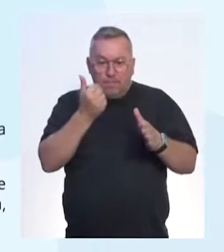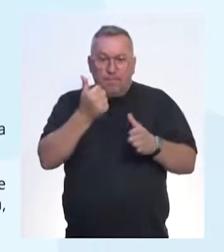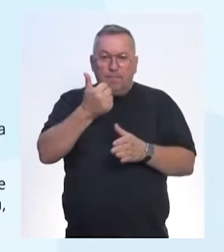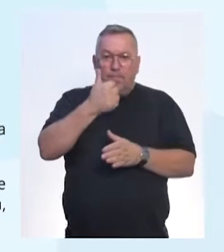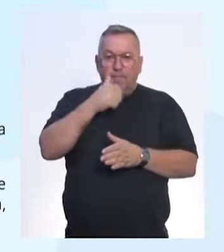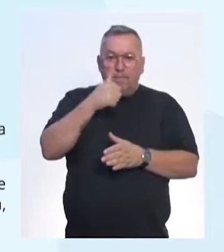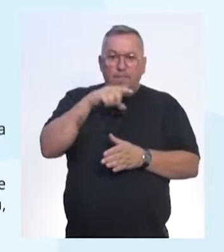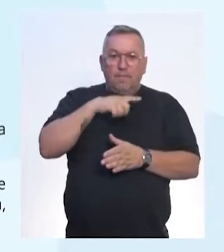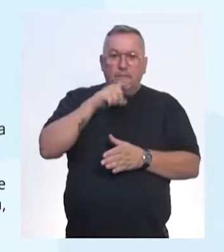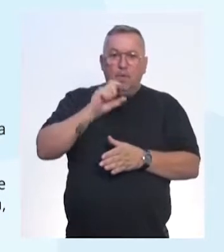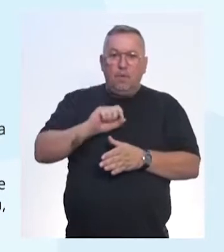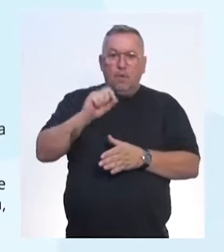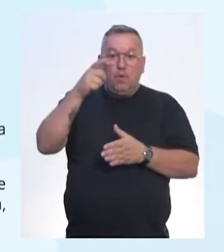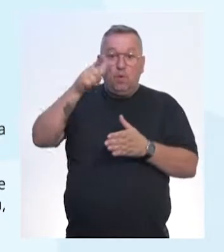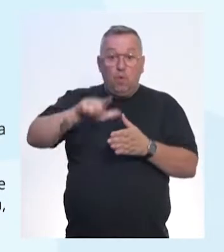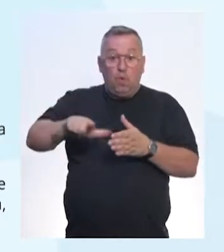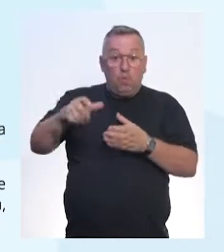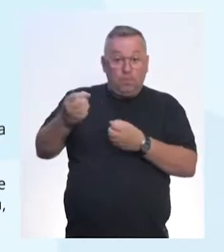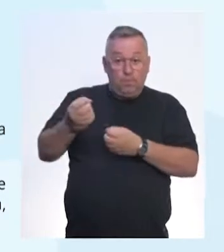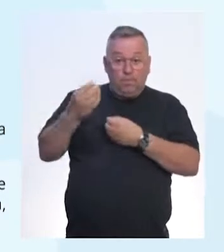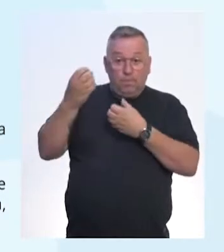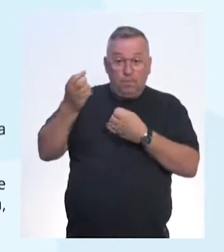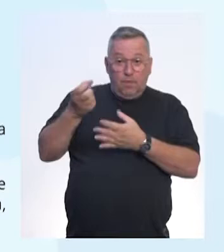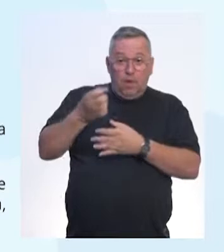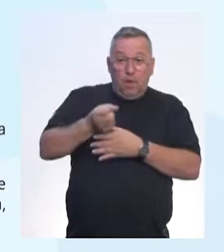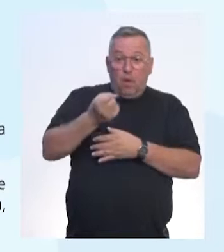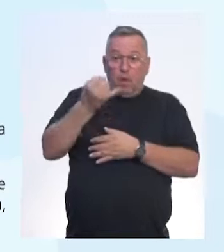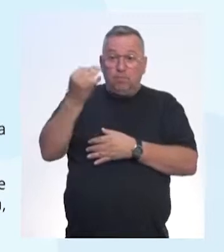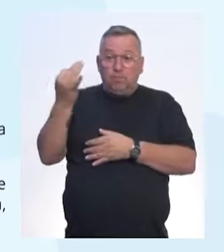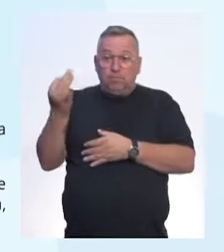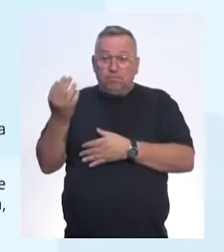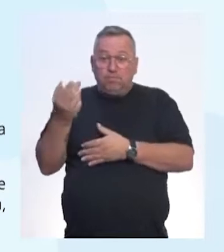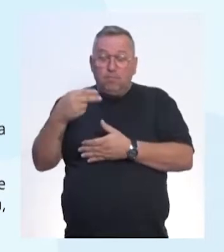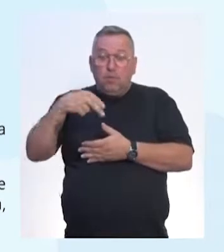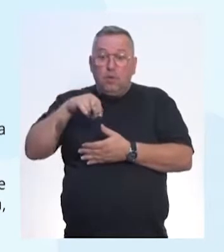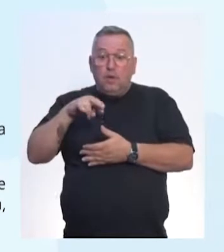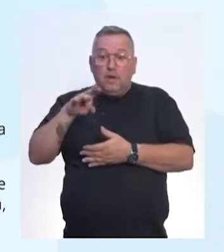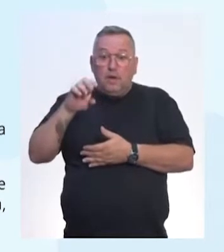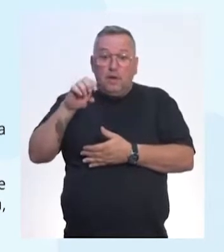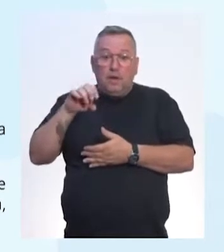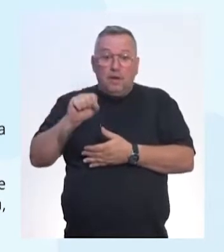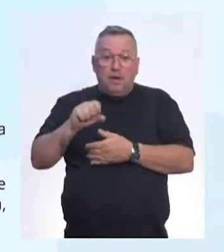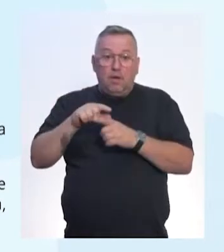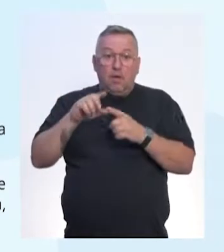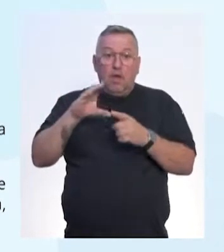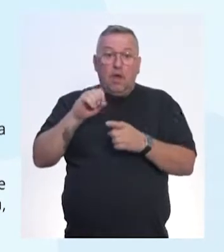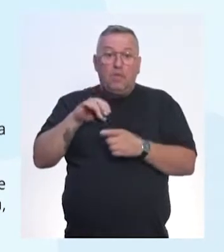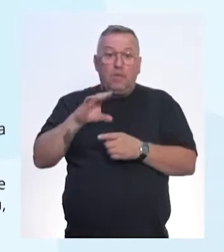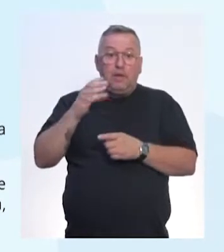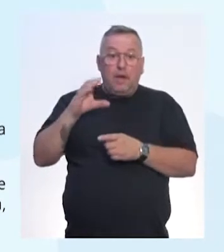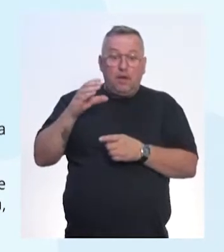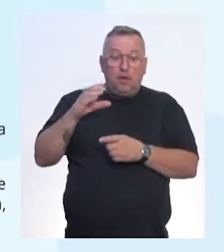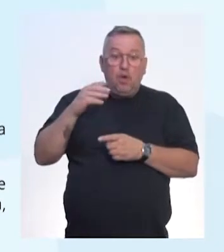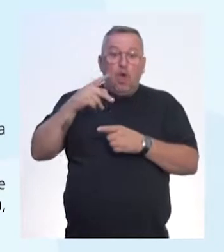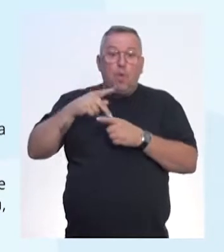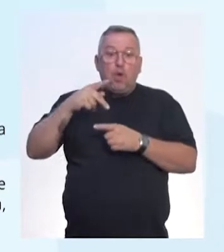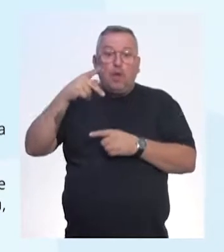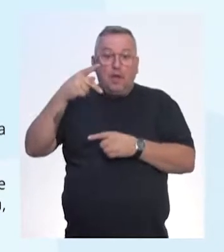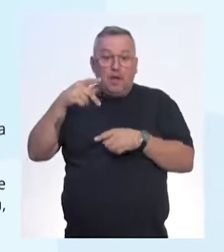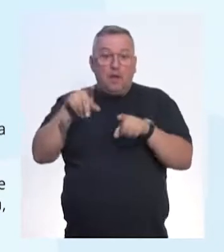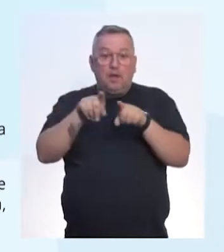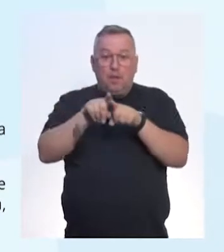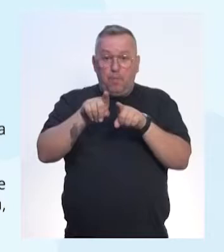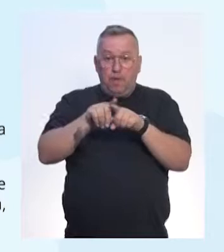bebidas estão, entre outras informações, a quantidade de nutrientes, como carboidratos e